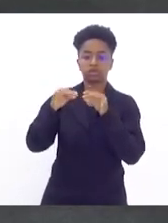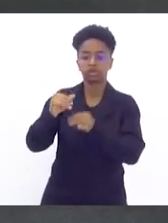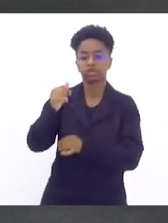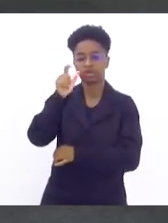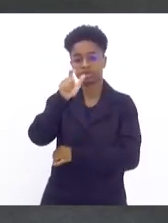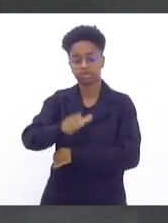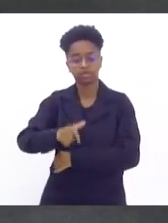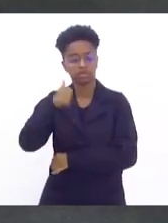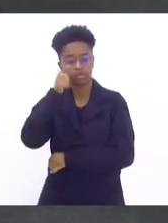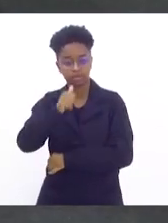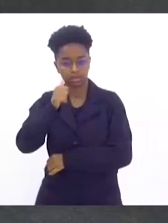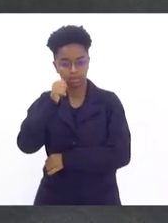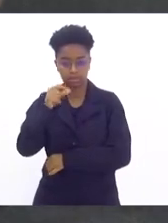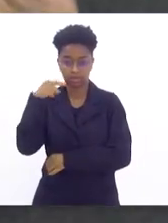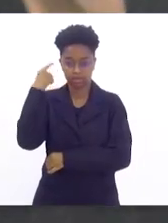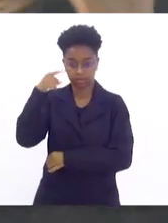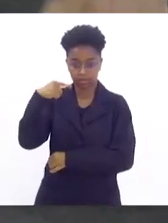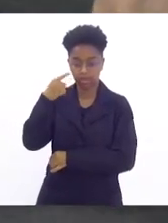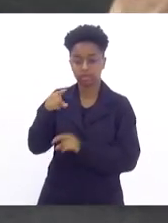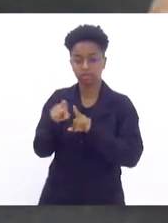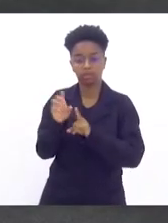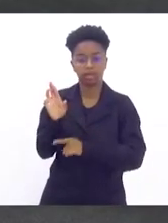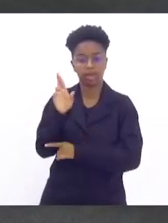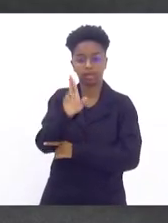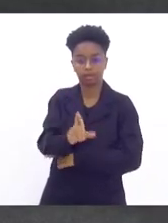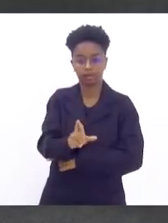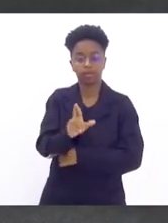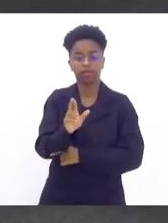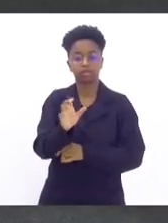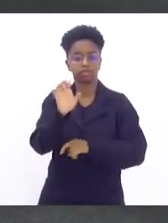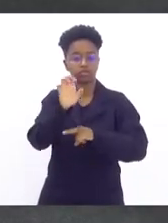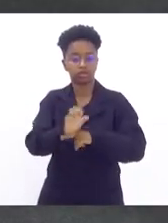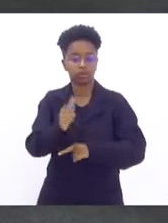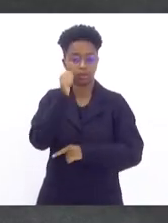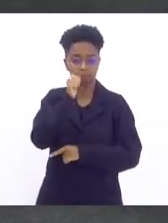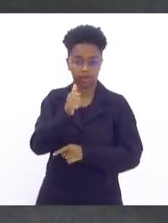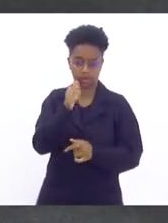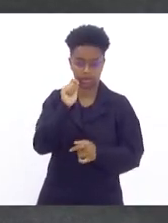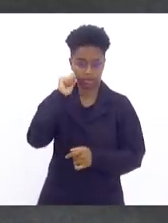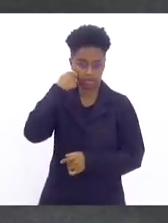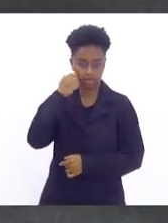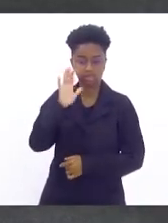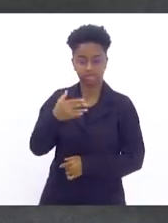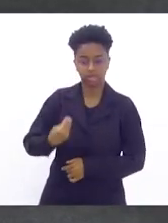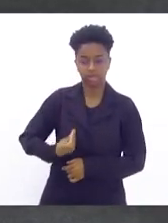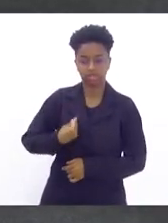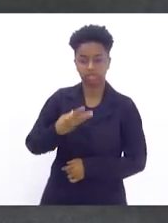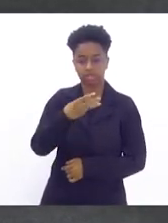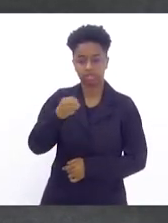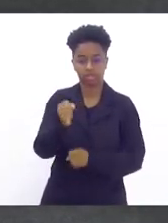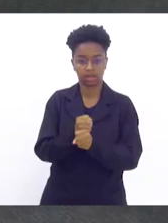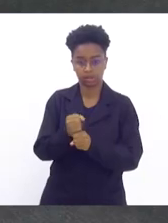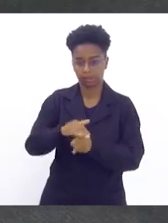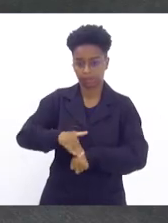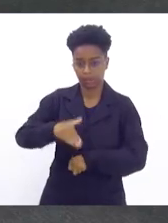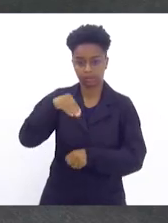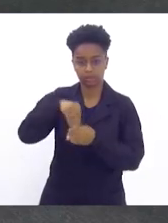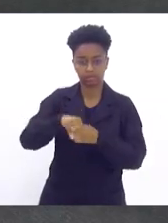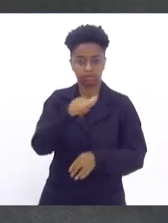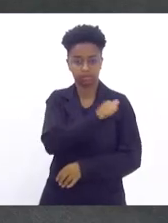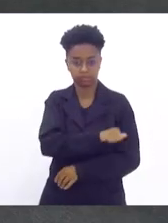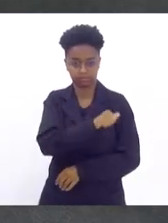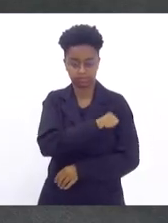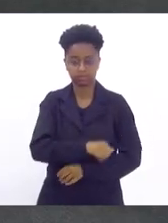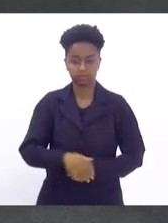e os representantes do fórum estadual das mulheres negras que existe há mais de 30 anos no âmbito do Estado do Rio de Janeiro